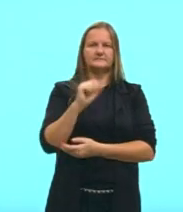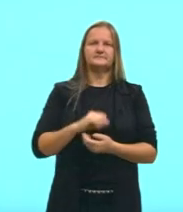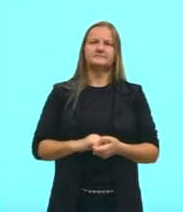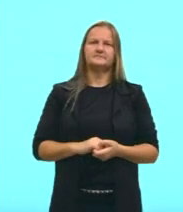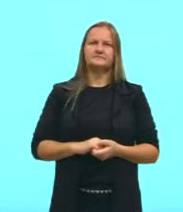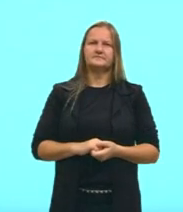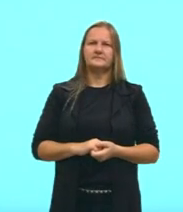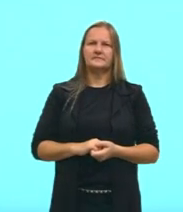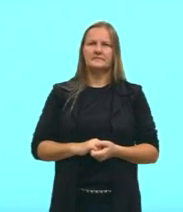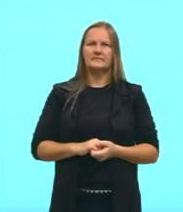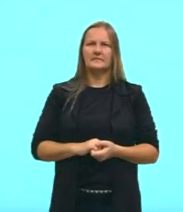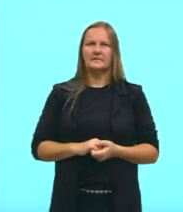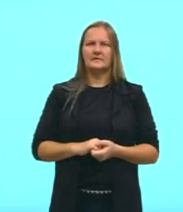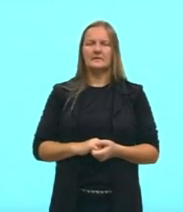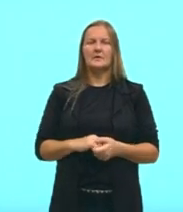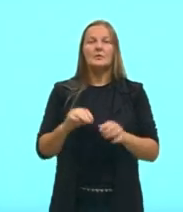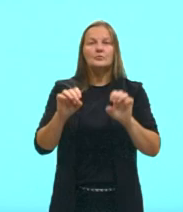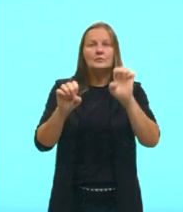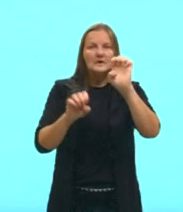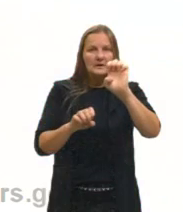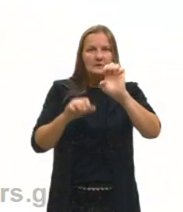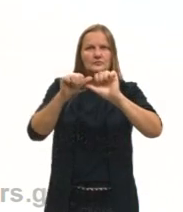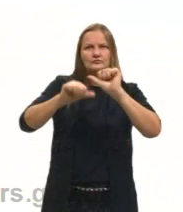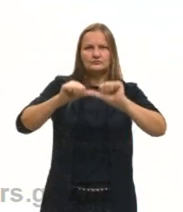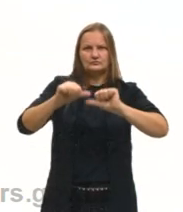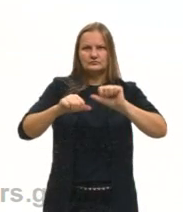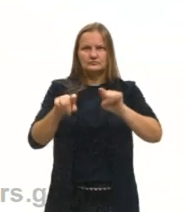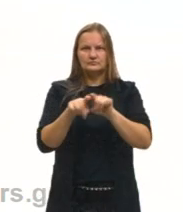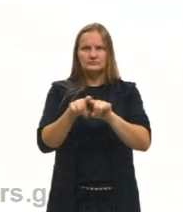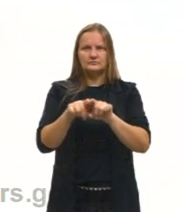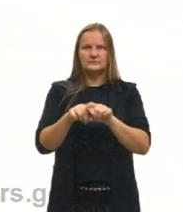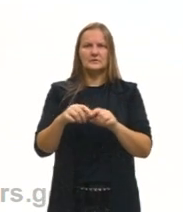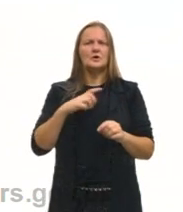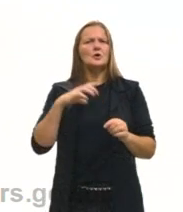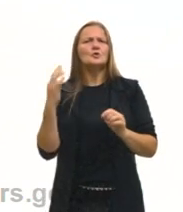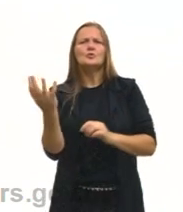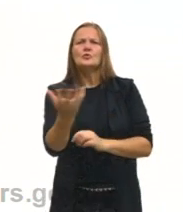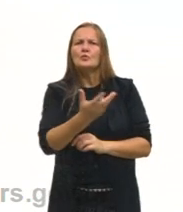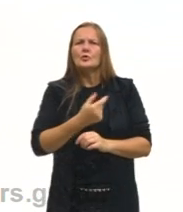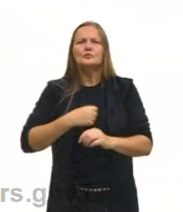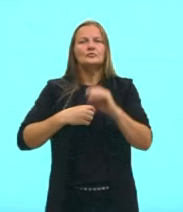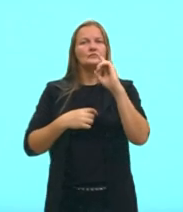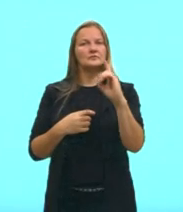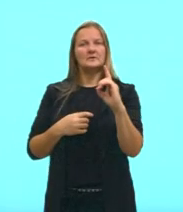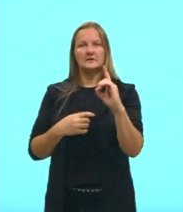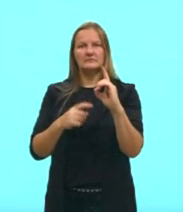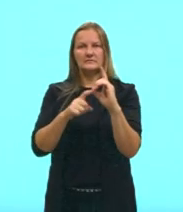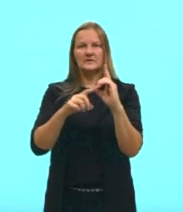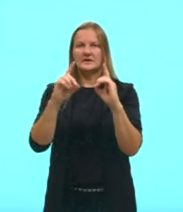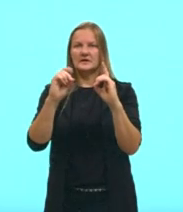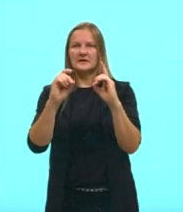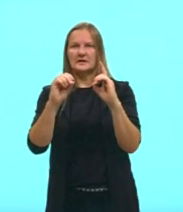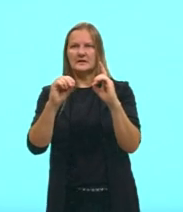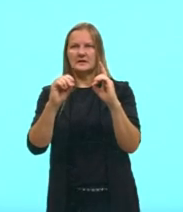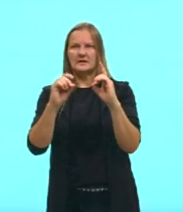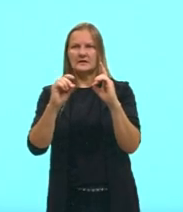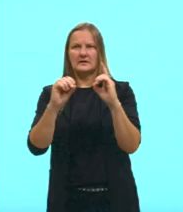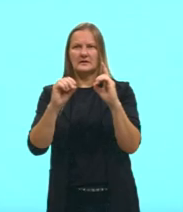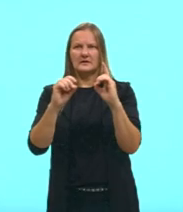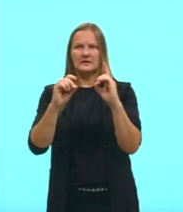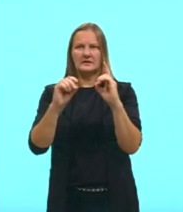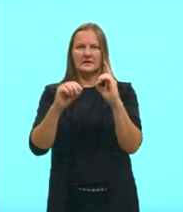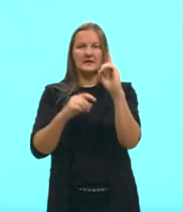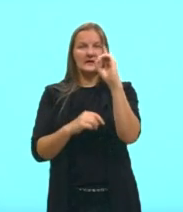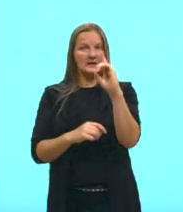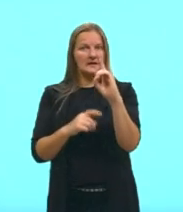S os elementos de transição eles vão ter todos o de então ele tem 10 linhas né para ter